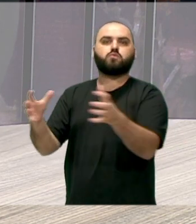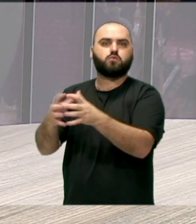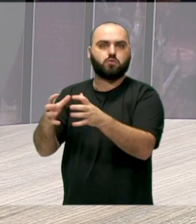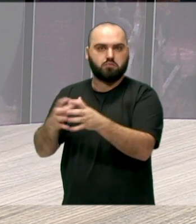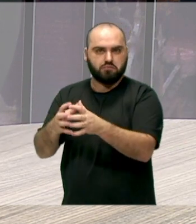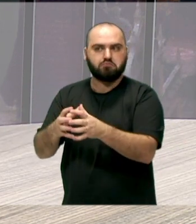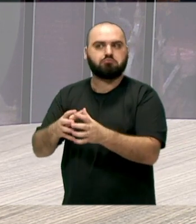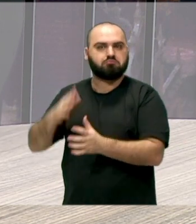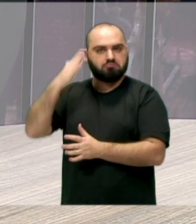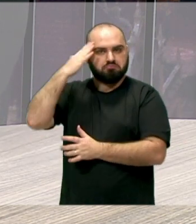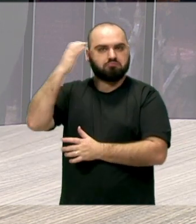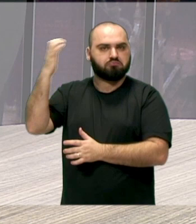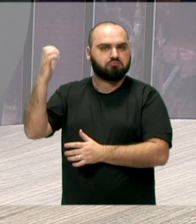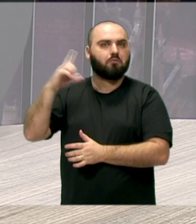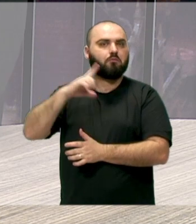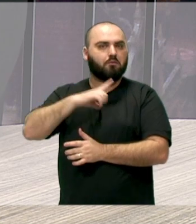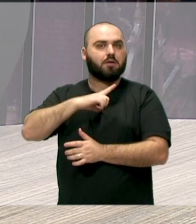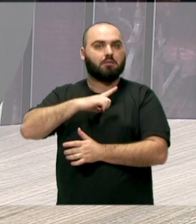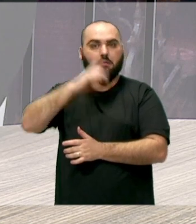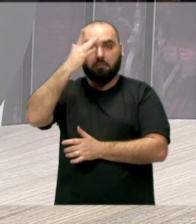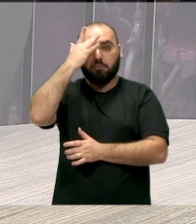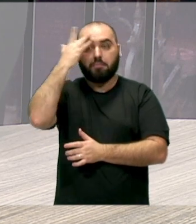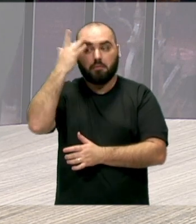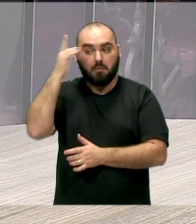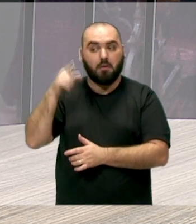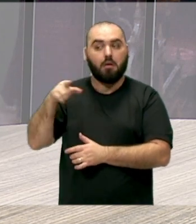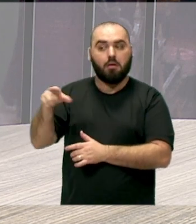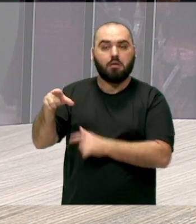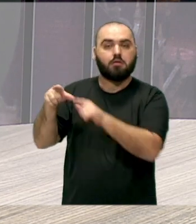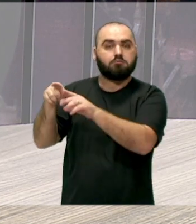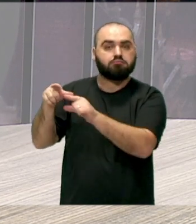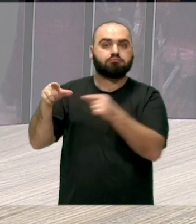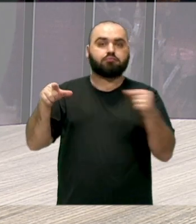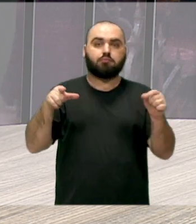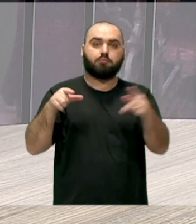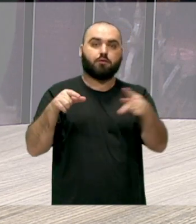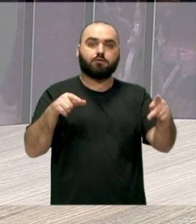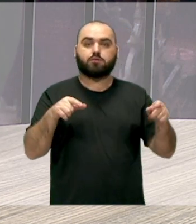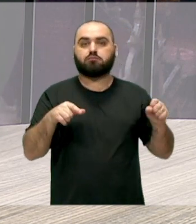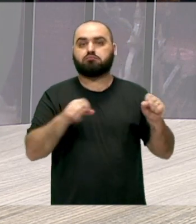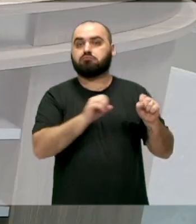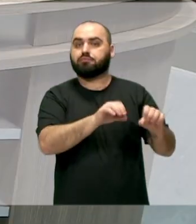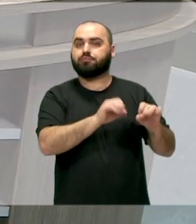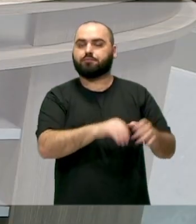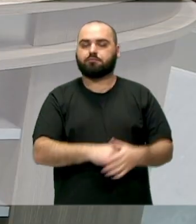vai ter instrumentista que eu acho que está ministrando oficina. A gente tem o palco